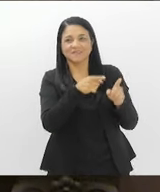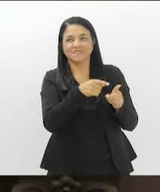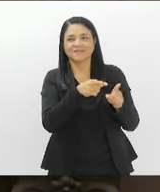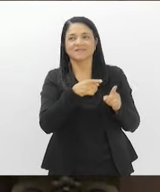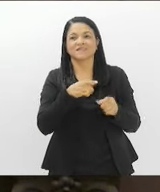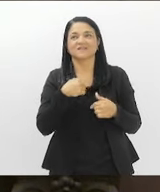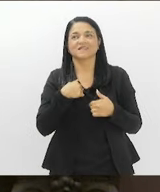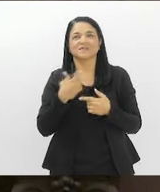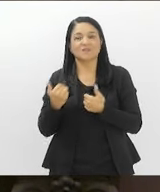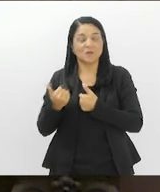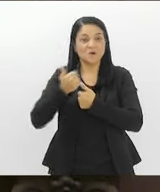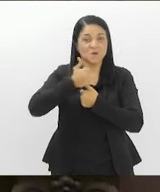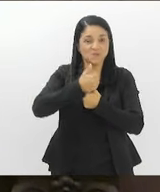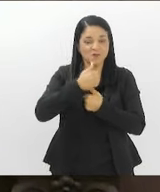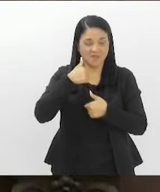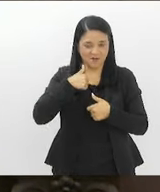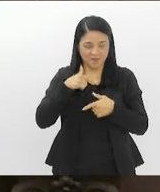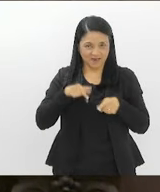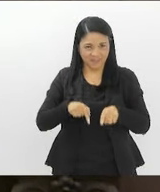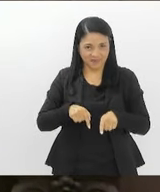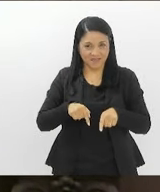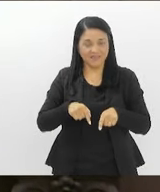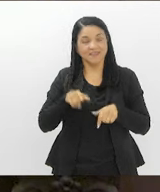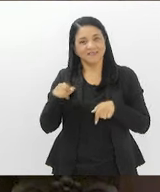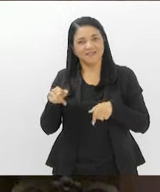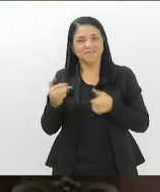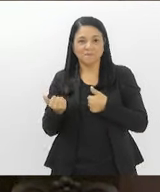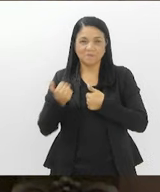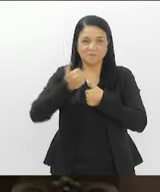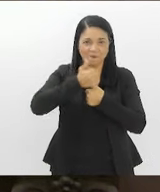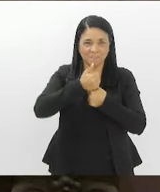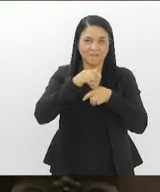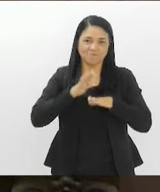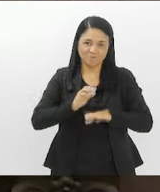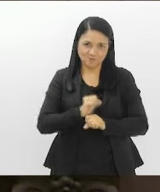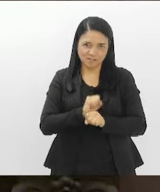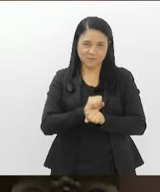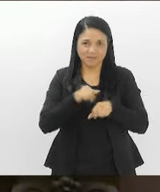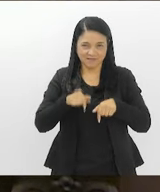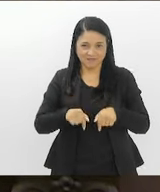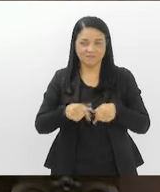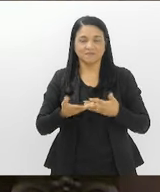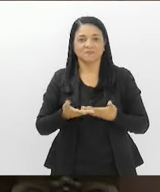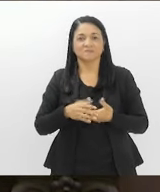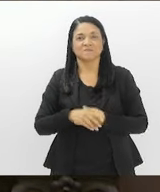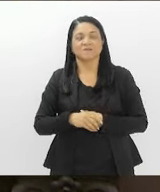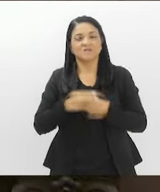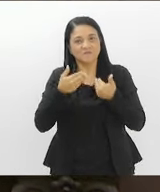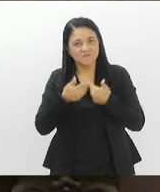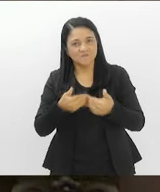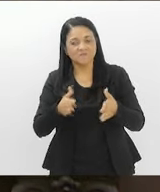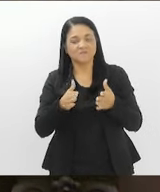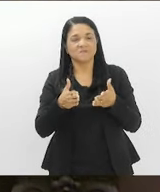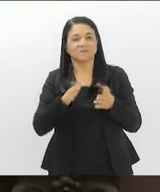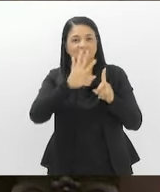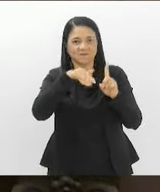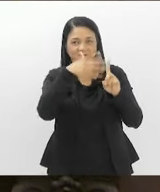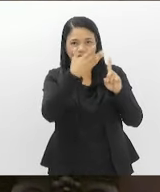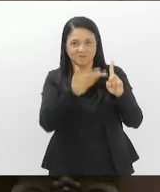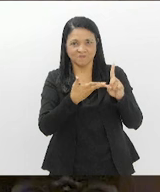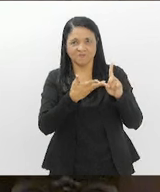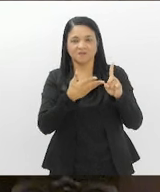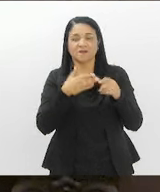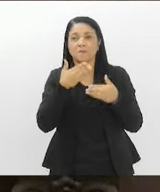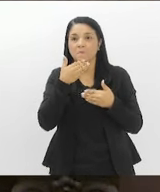minha ausência lá, eu por hora vou segurando a dele aqui. Então a gente vai dar início à cerimônia. Peço